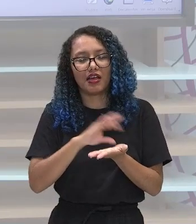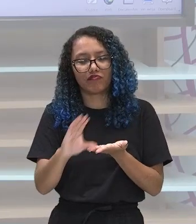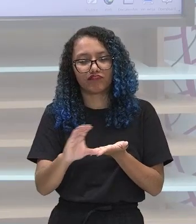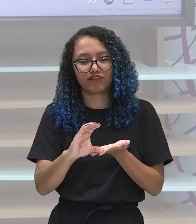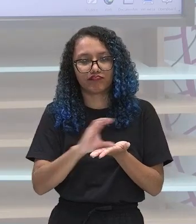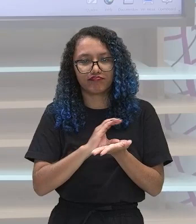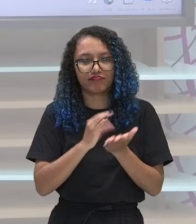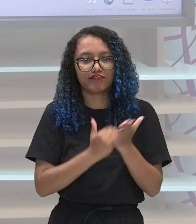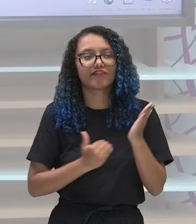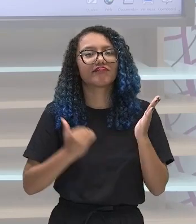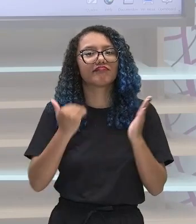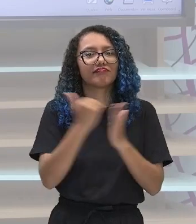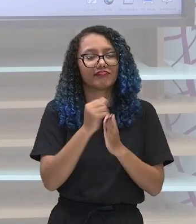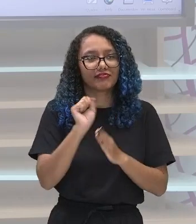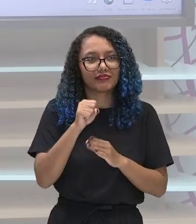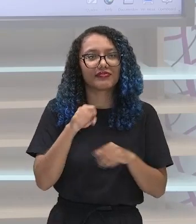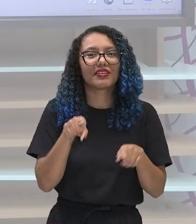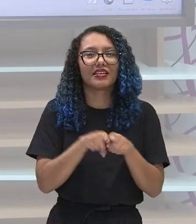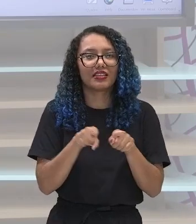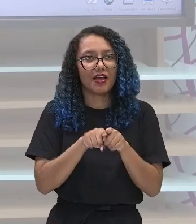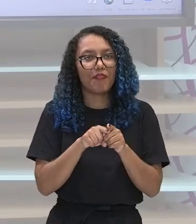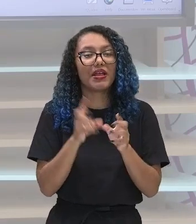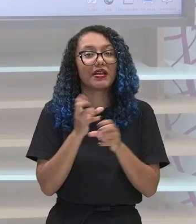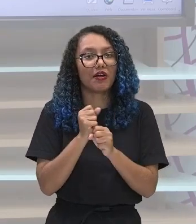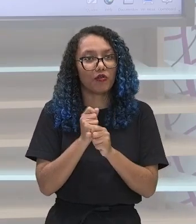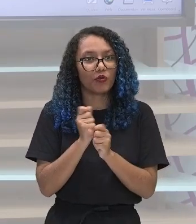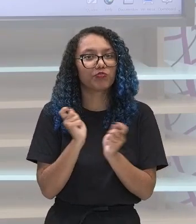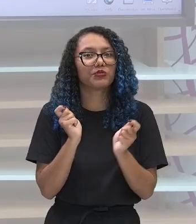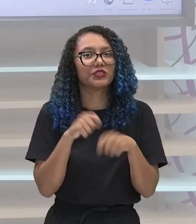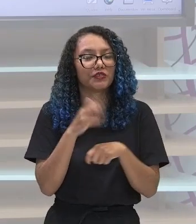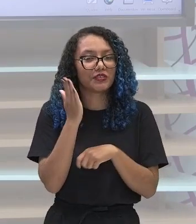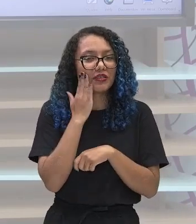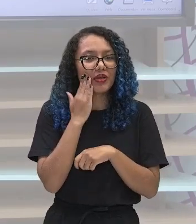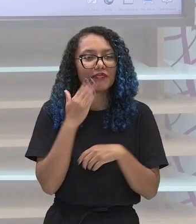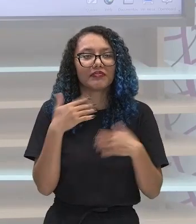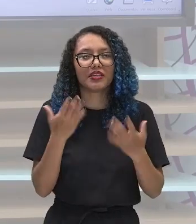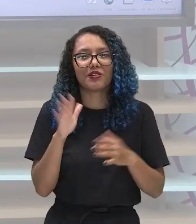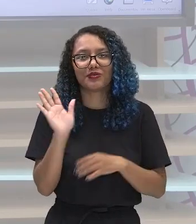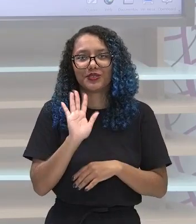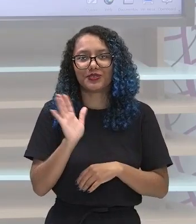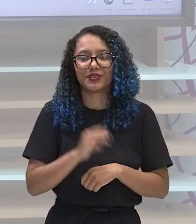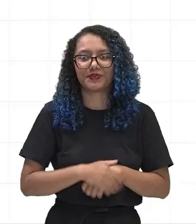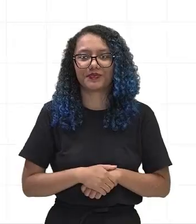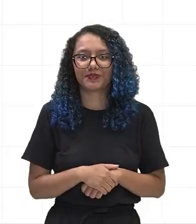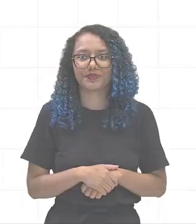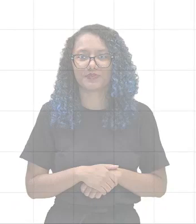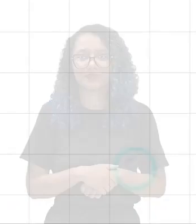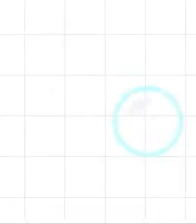aumentos e saibam fazer as contas, né? Então, ficamos por aqui. Até a próxima.